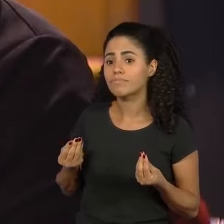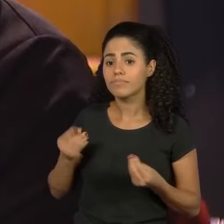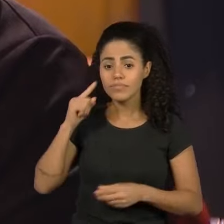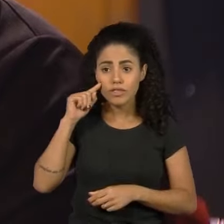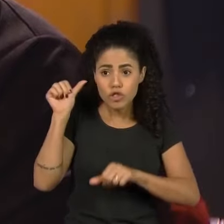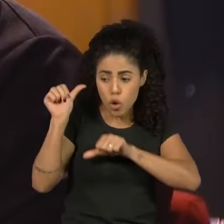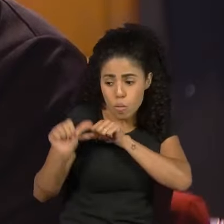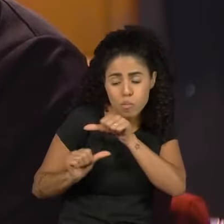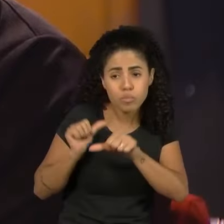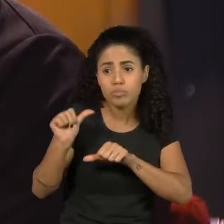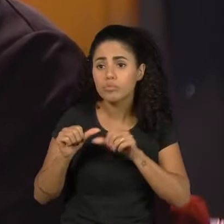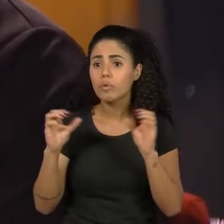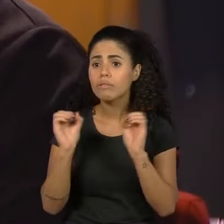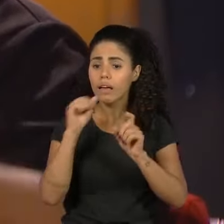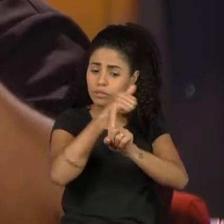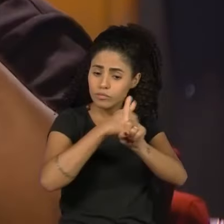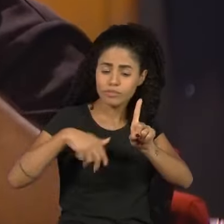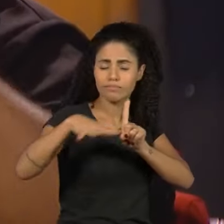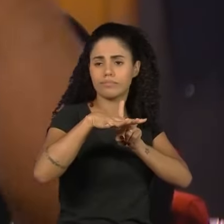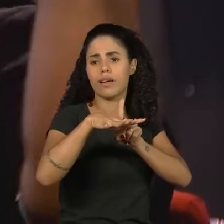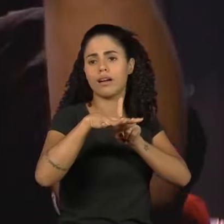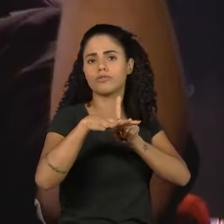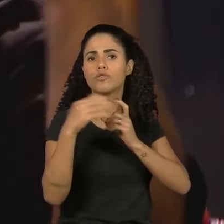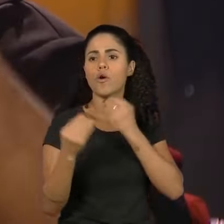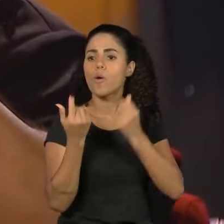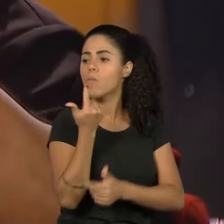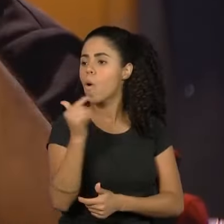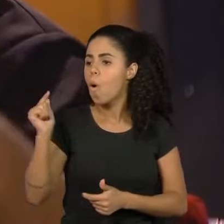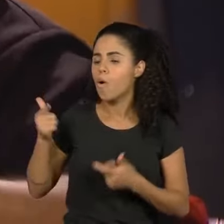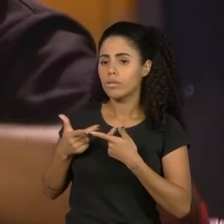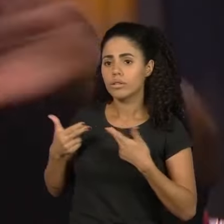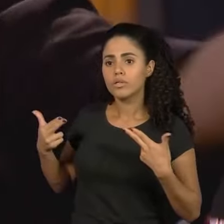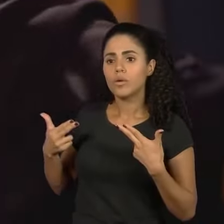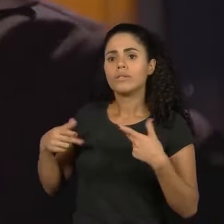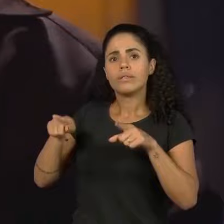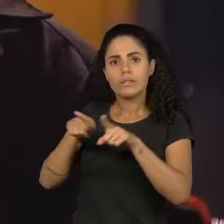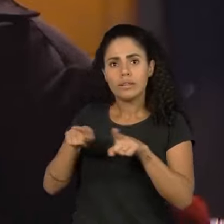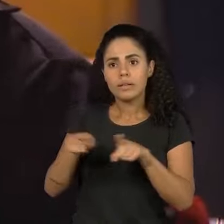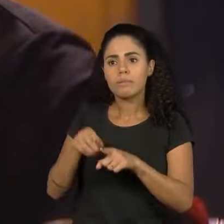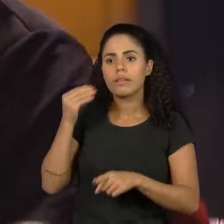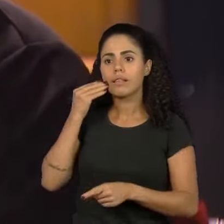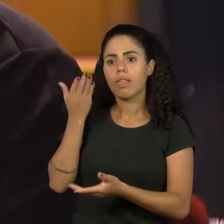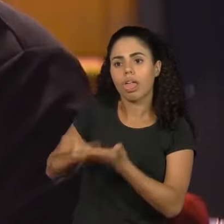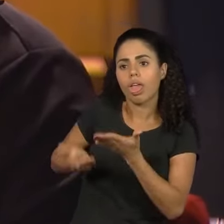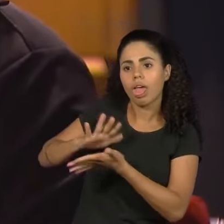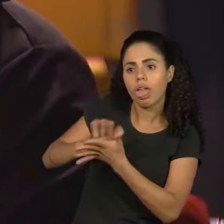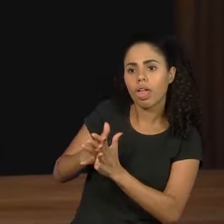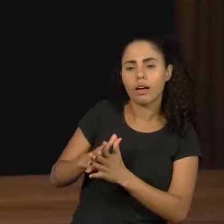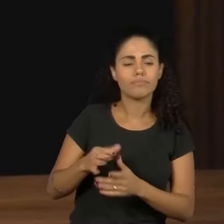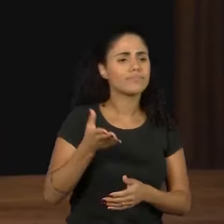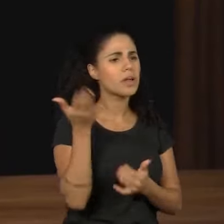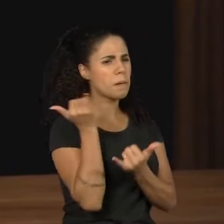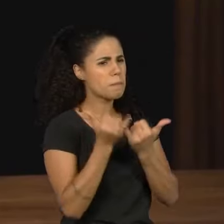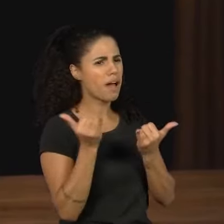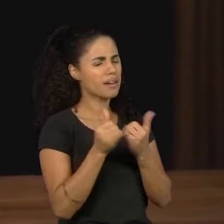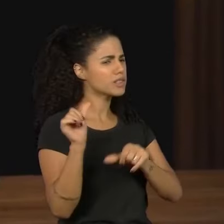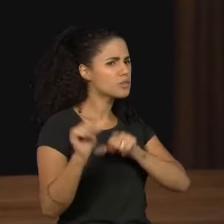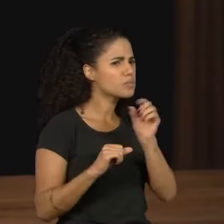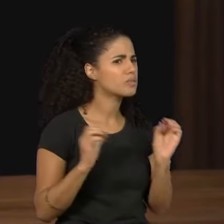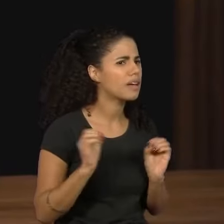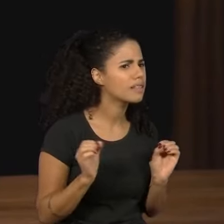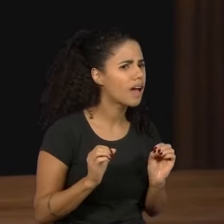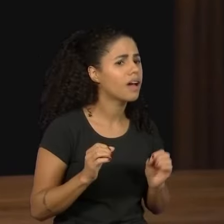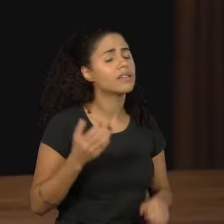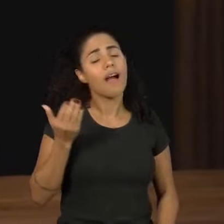tem mudança estrutural dá um o cara outro entra o outro governo o cara dá um sopro derruba tudo parece que é o parece que não muda mesmo